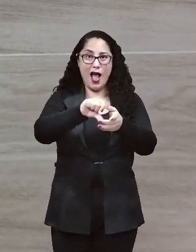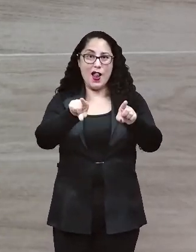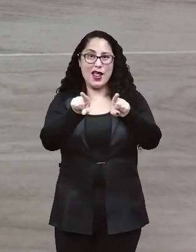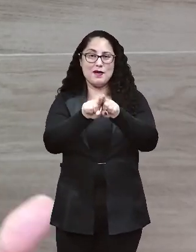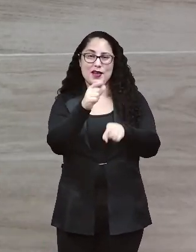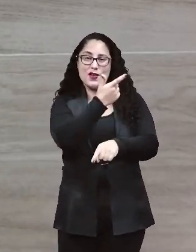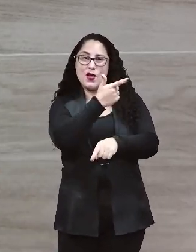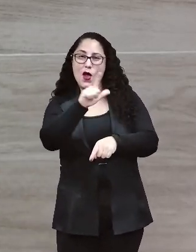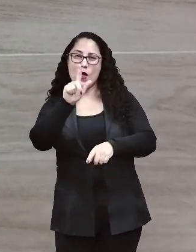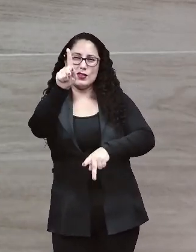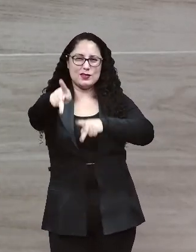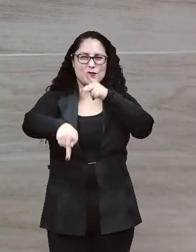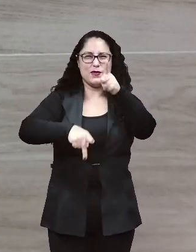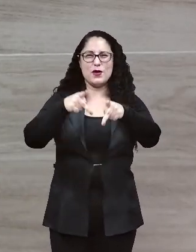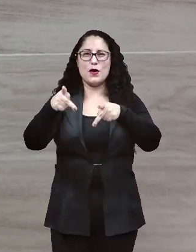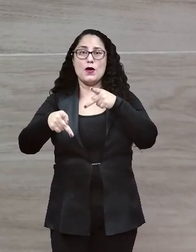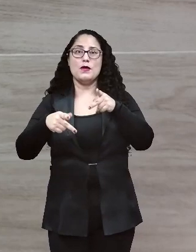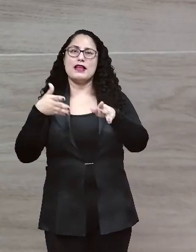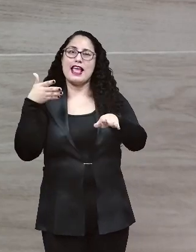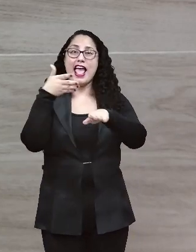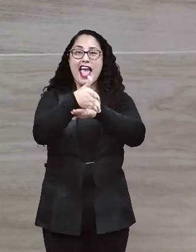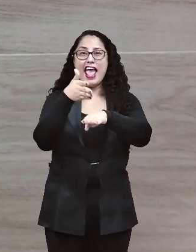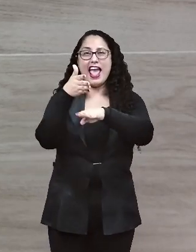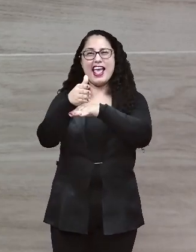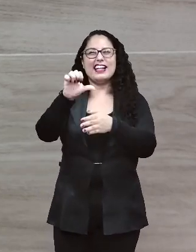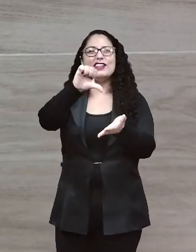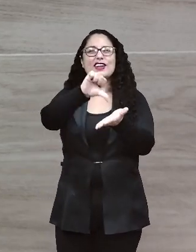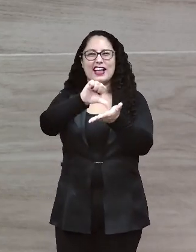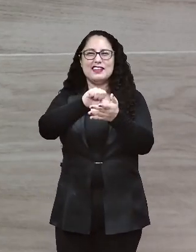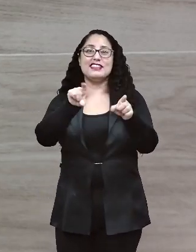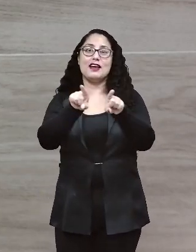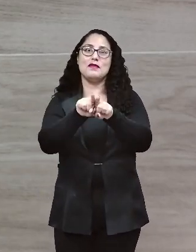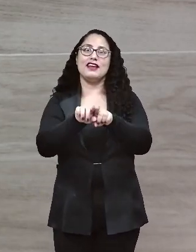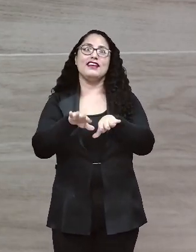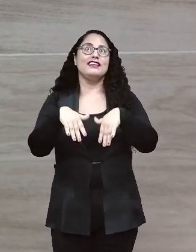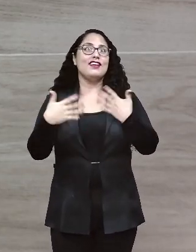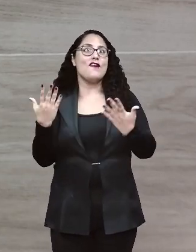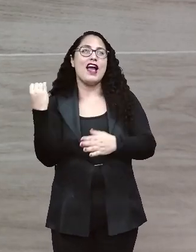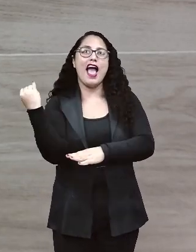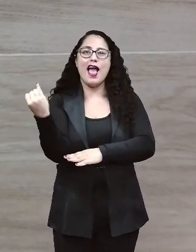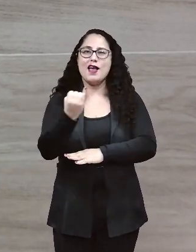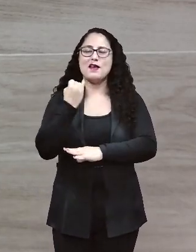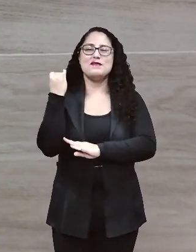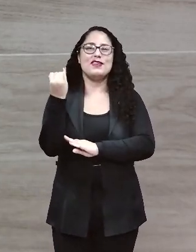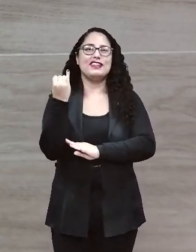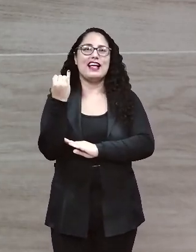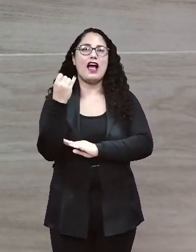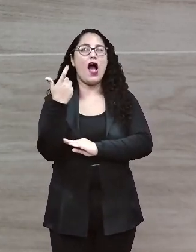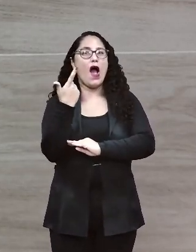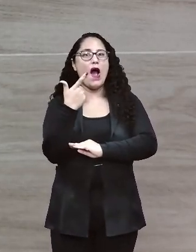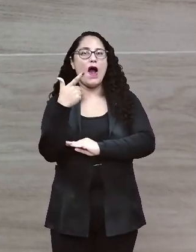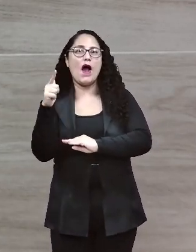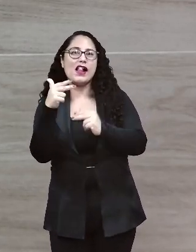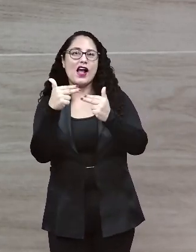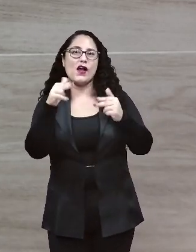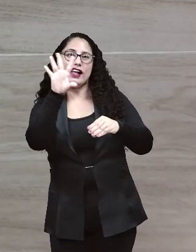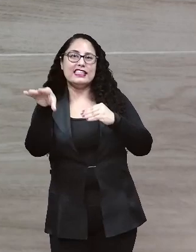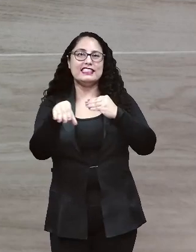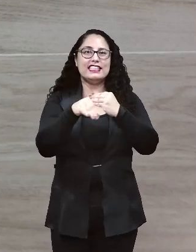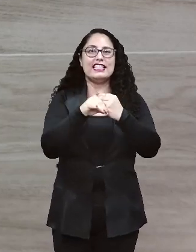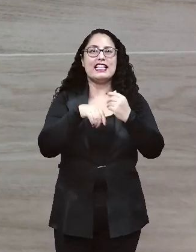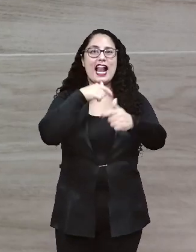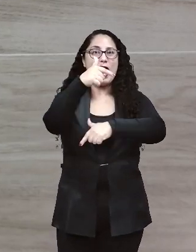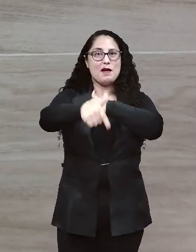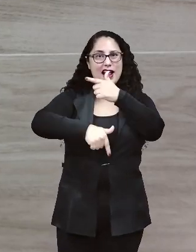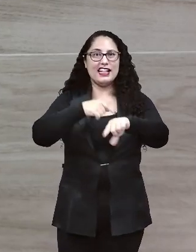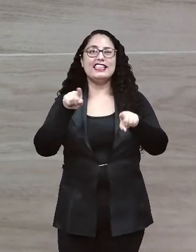com outros públicos que venham a frequentar o campus. Então, isso é muito importante. Ademais, também, nós trabalhamos muito